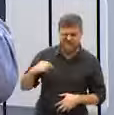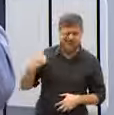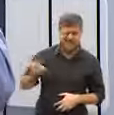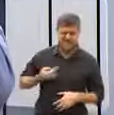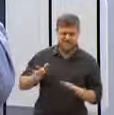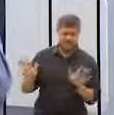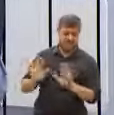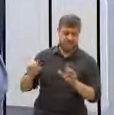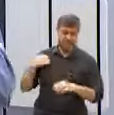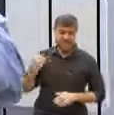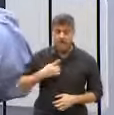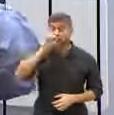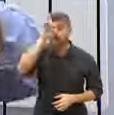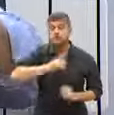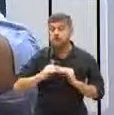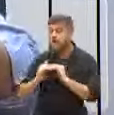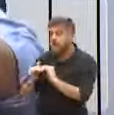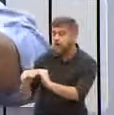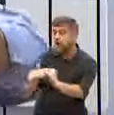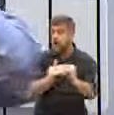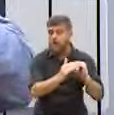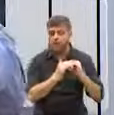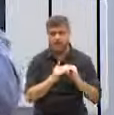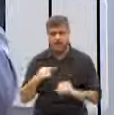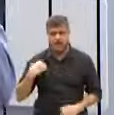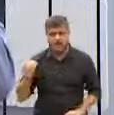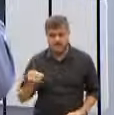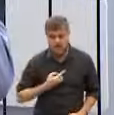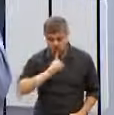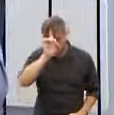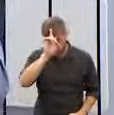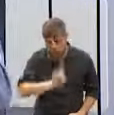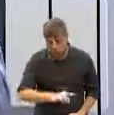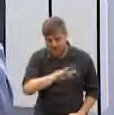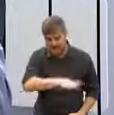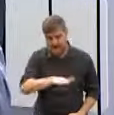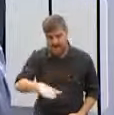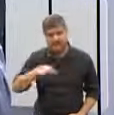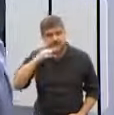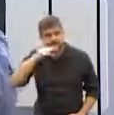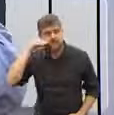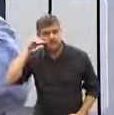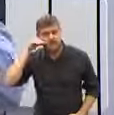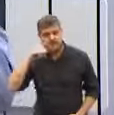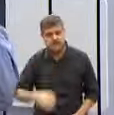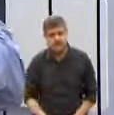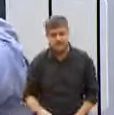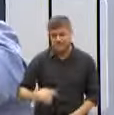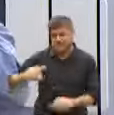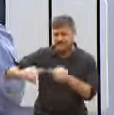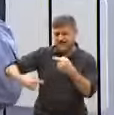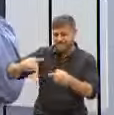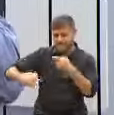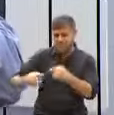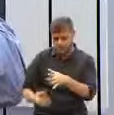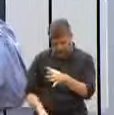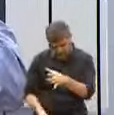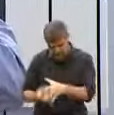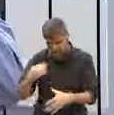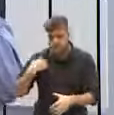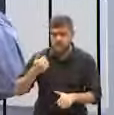garantir o direito das pessoas. No nosso caso, direitos das crianças e do adolescente. Então, essa discussão vai vir, a gente